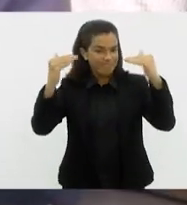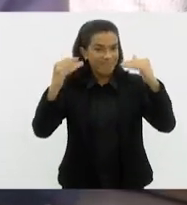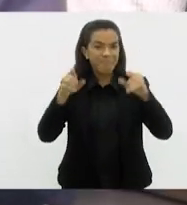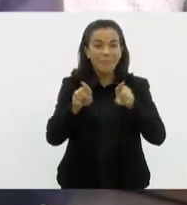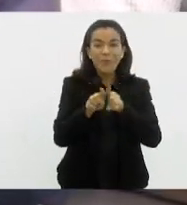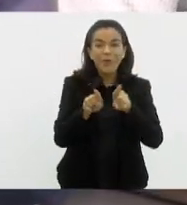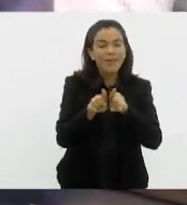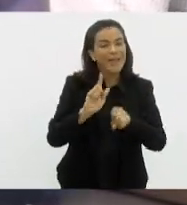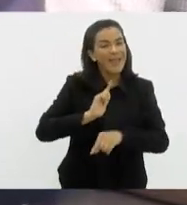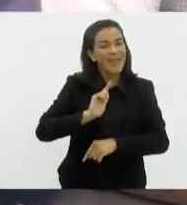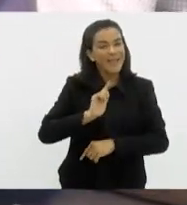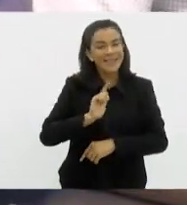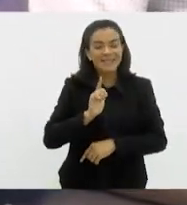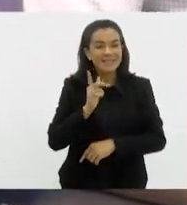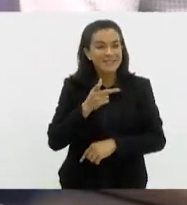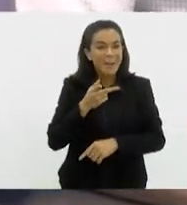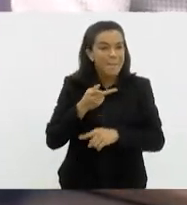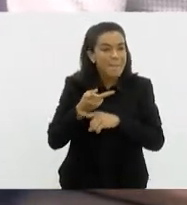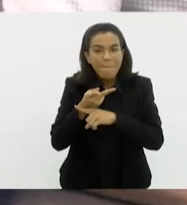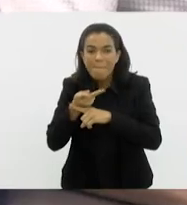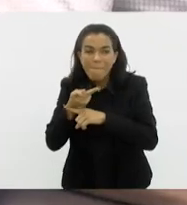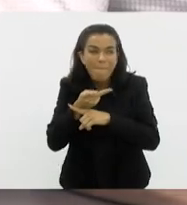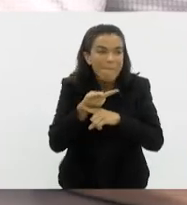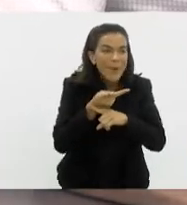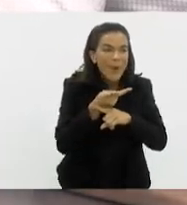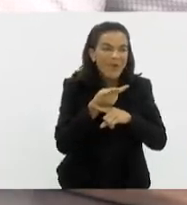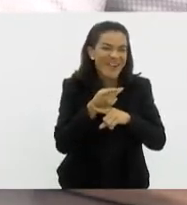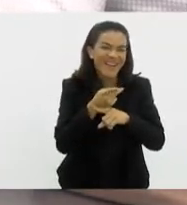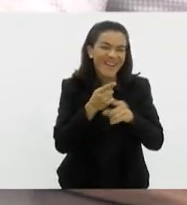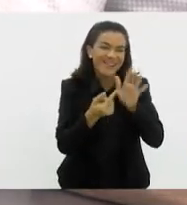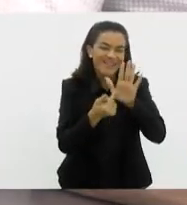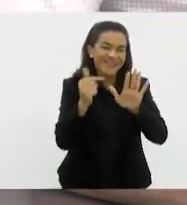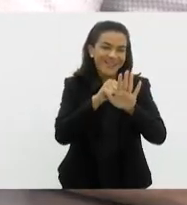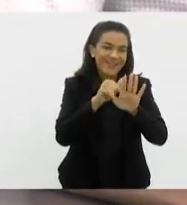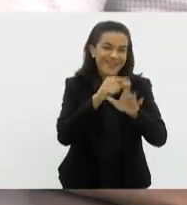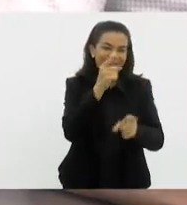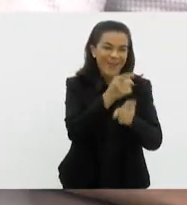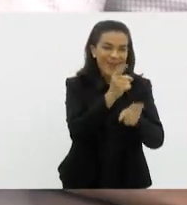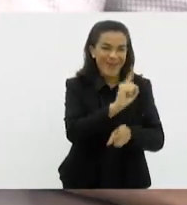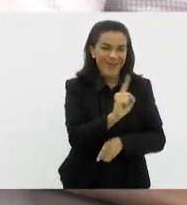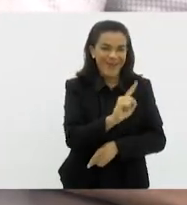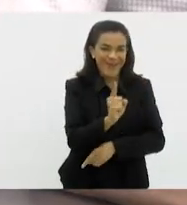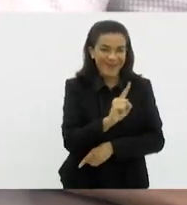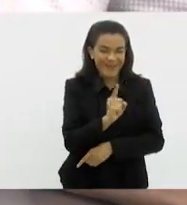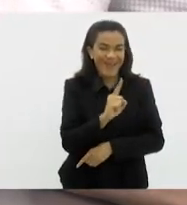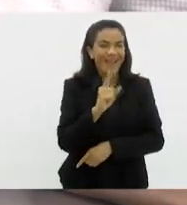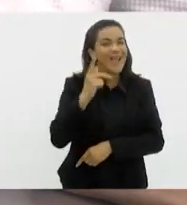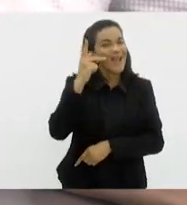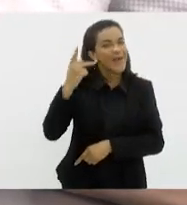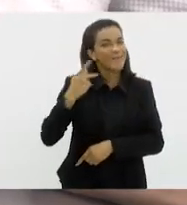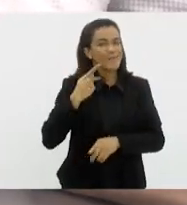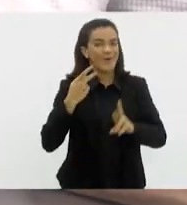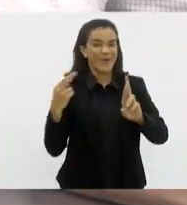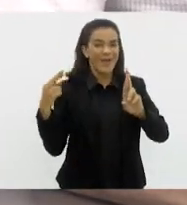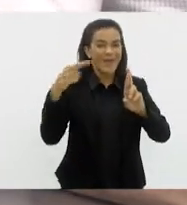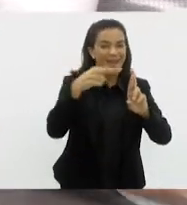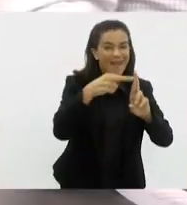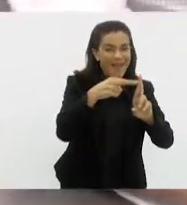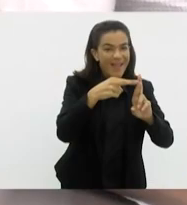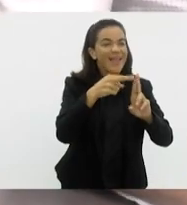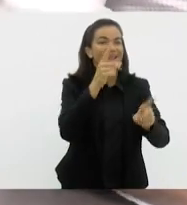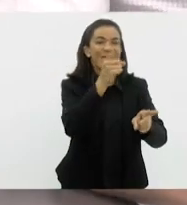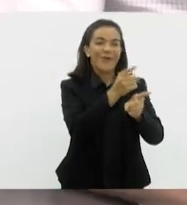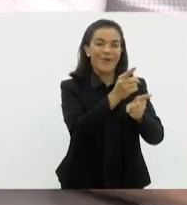muitos procuradores que passam a vida procurando e não acham. Olha aqui de procurador, ele é um procurador de casa legislativa, um deputado achador, Mico entende. Procurador e